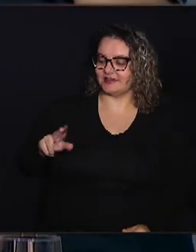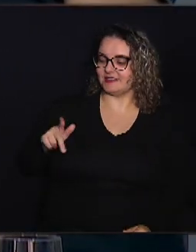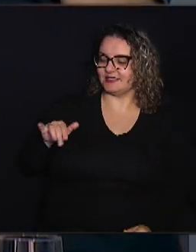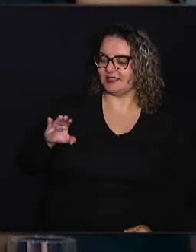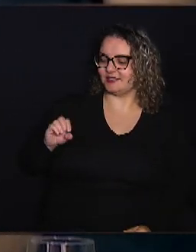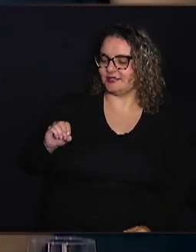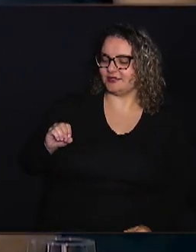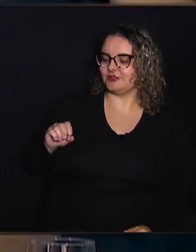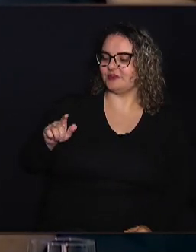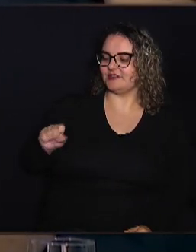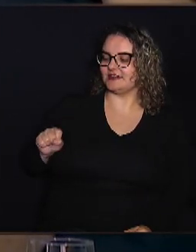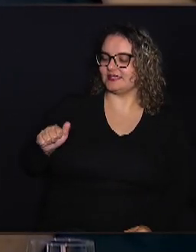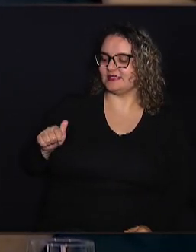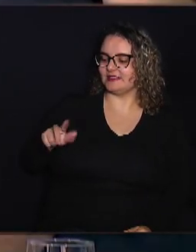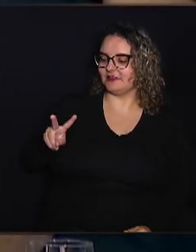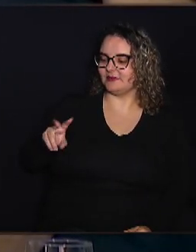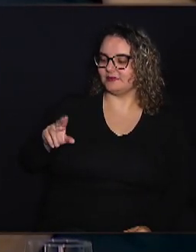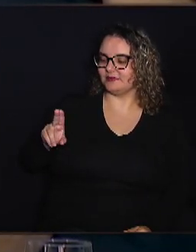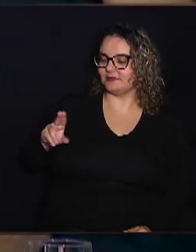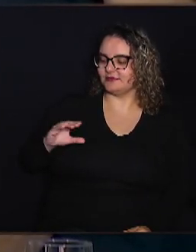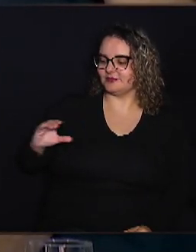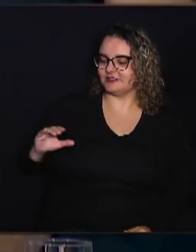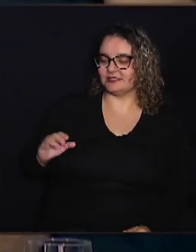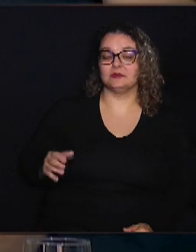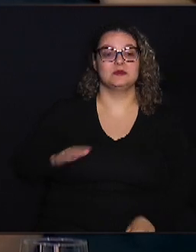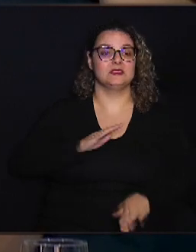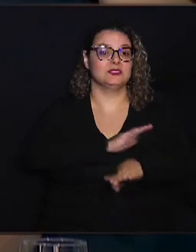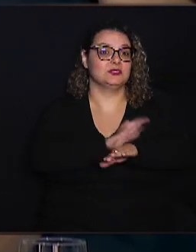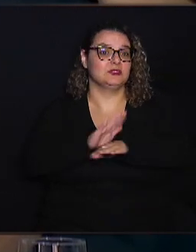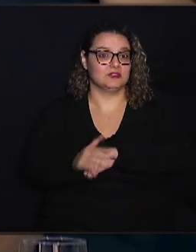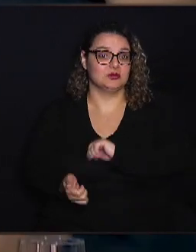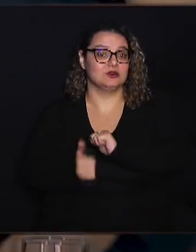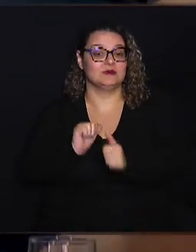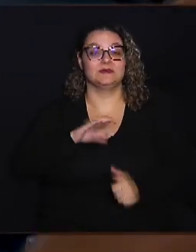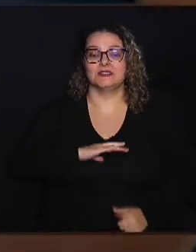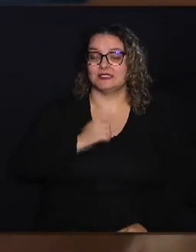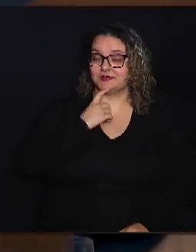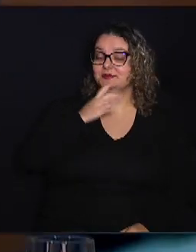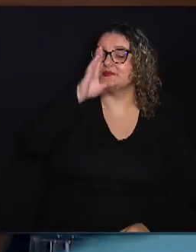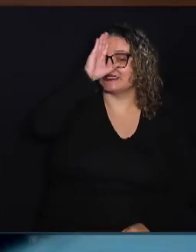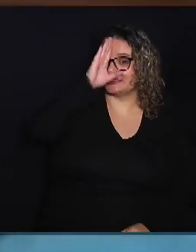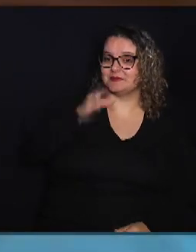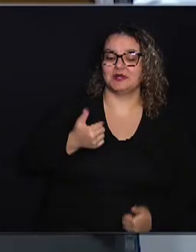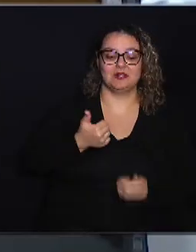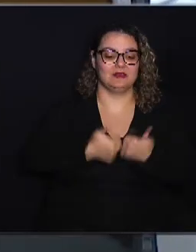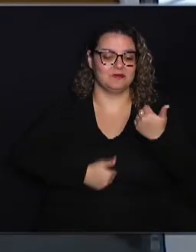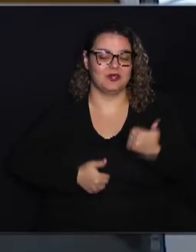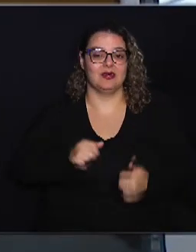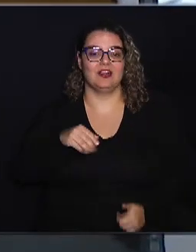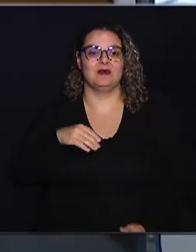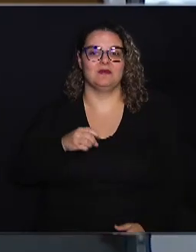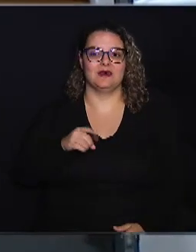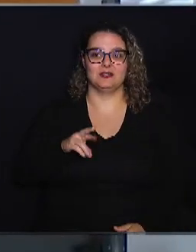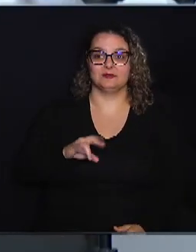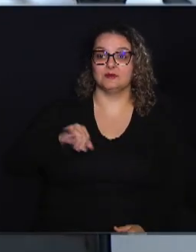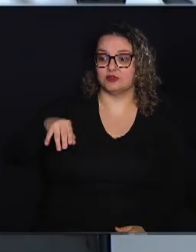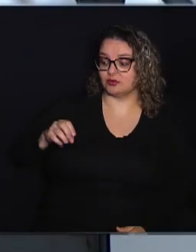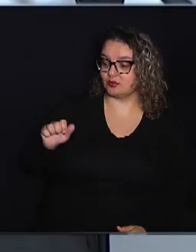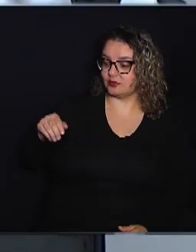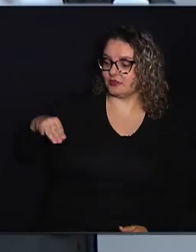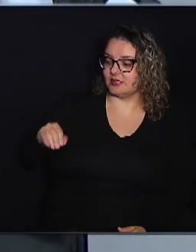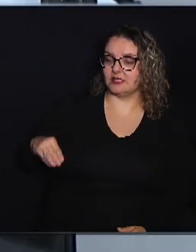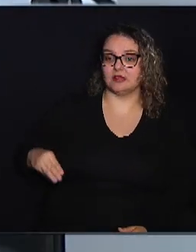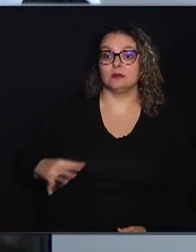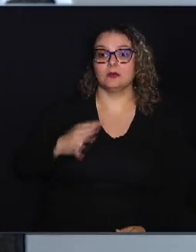José Salvucci por sua contribuição ao esporte na cidade, principalmente ao futebol amador. Joaquim Ribeiro da Cruz Neto,